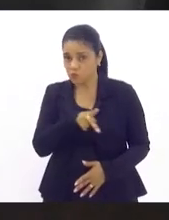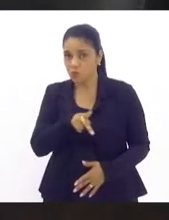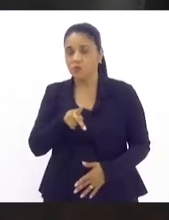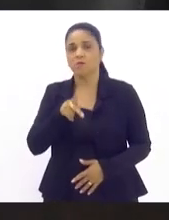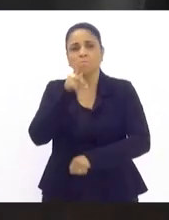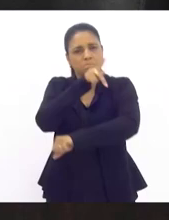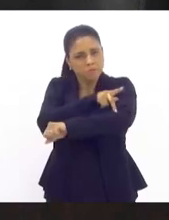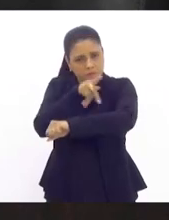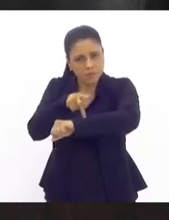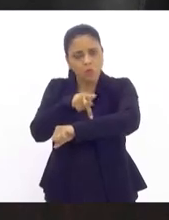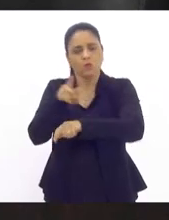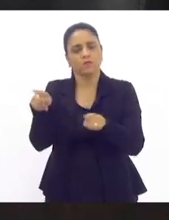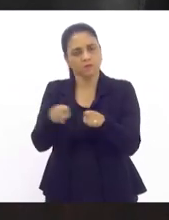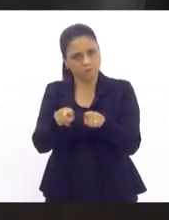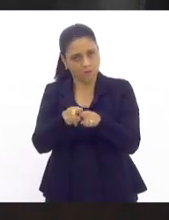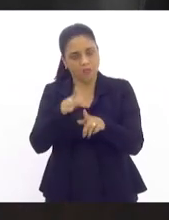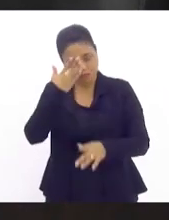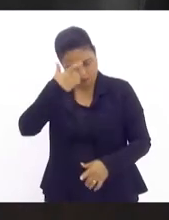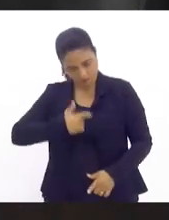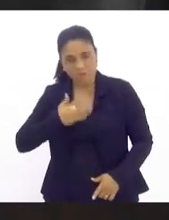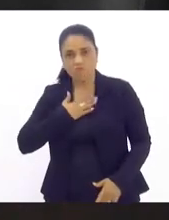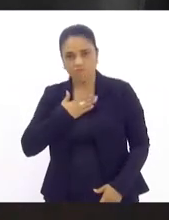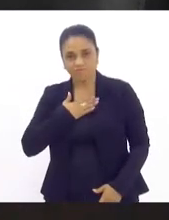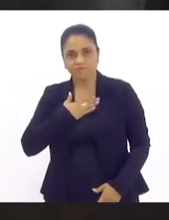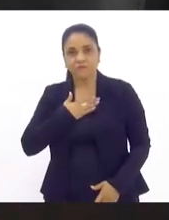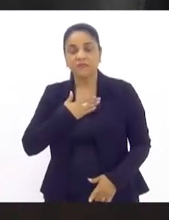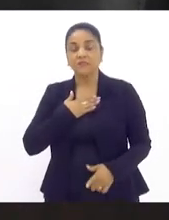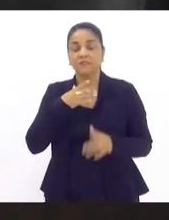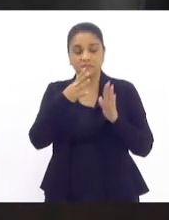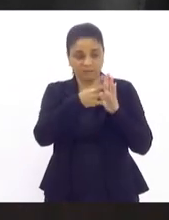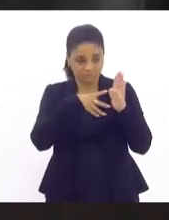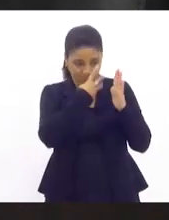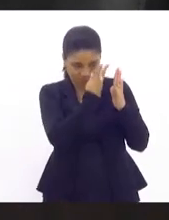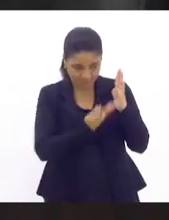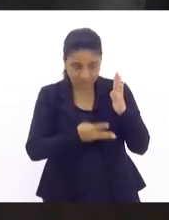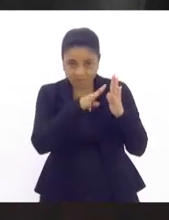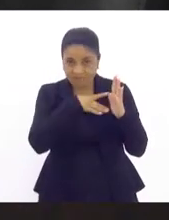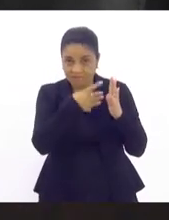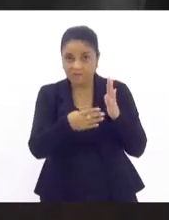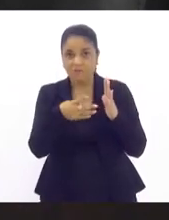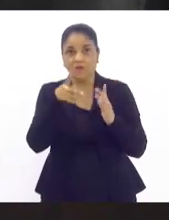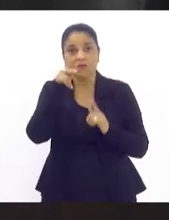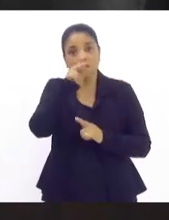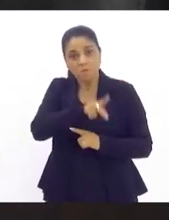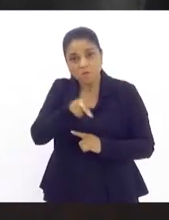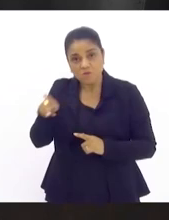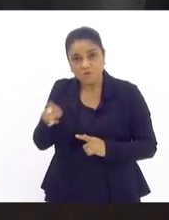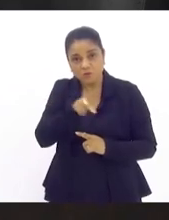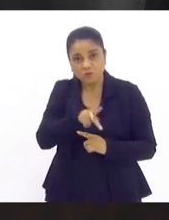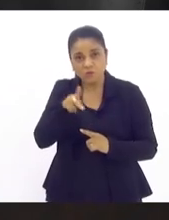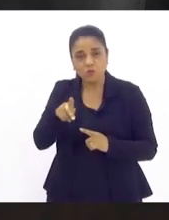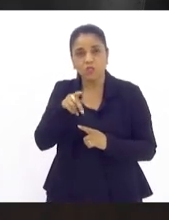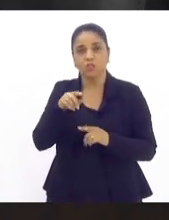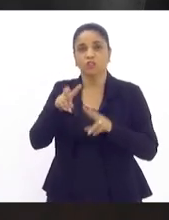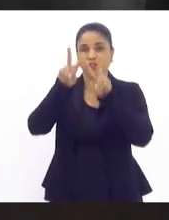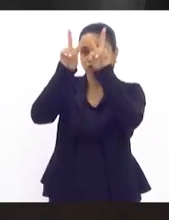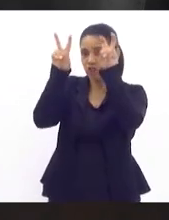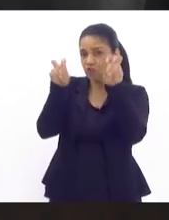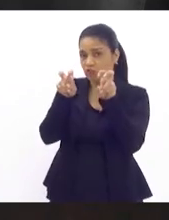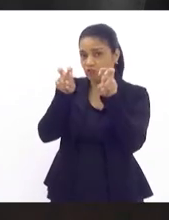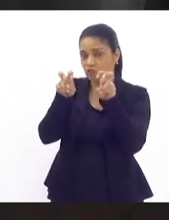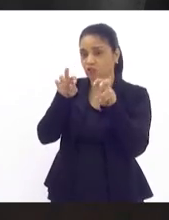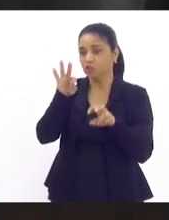pedagoga, trazer ela para o calendário do Estado do Rio, dando o título de heroína, muito nos